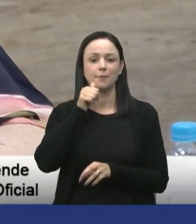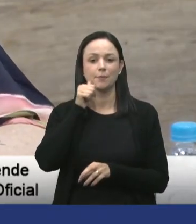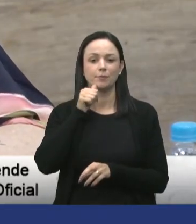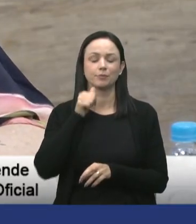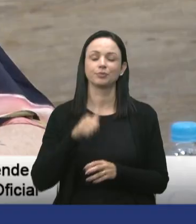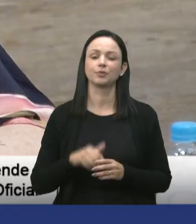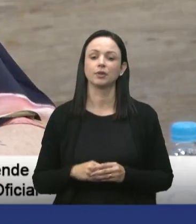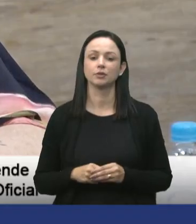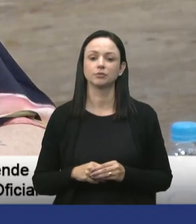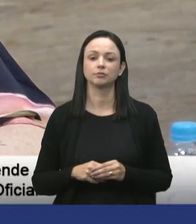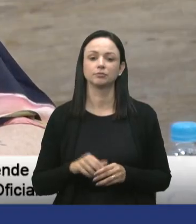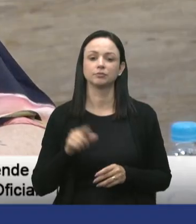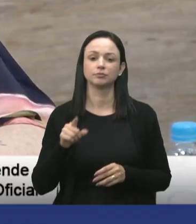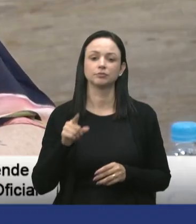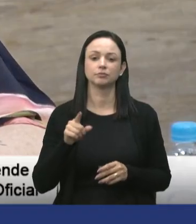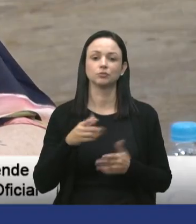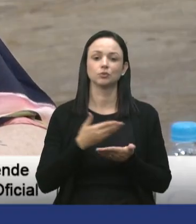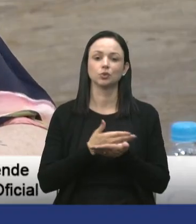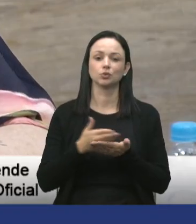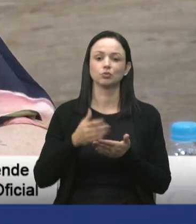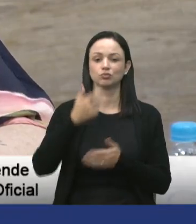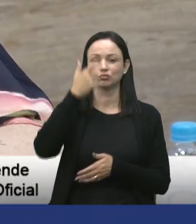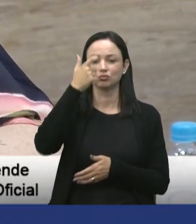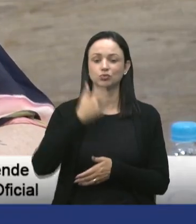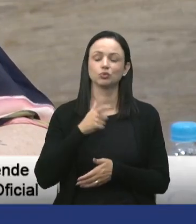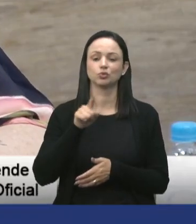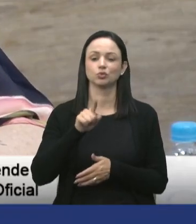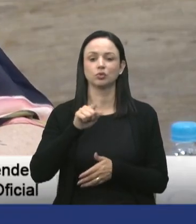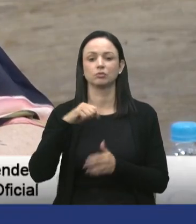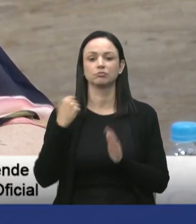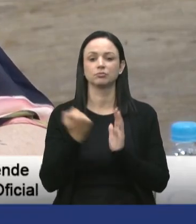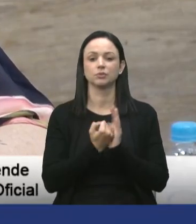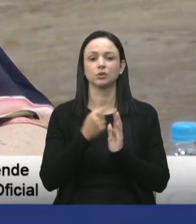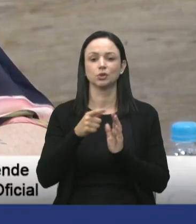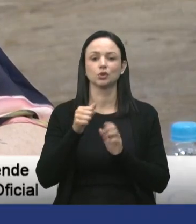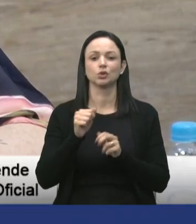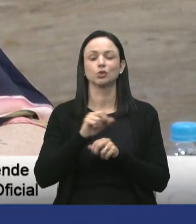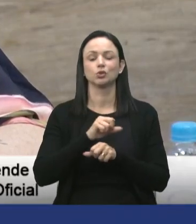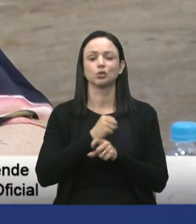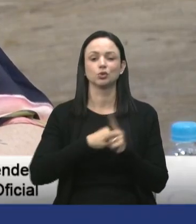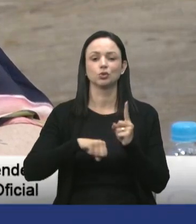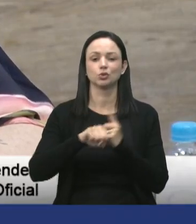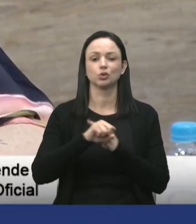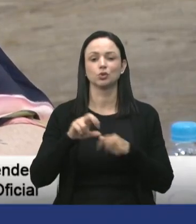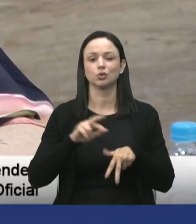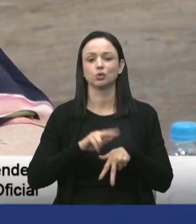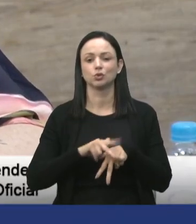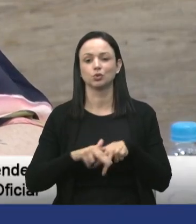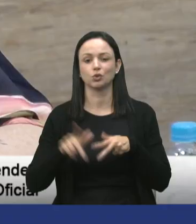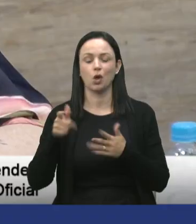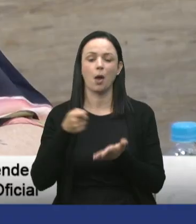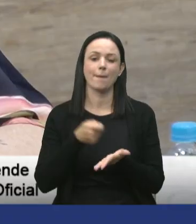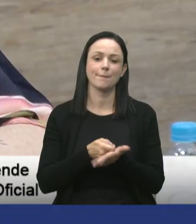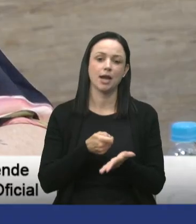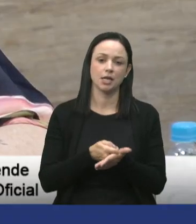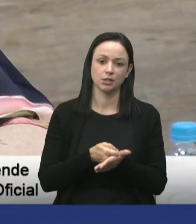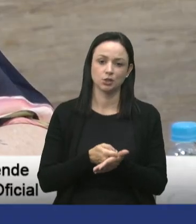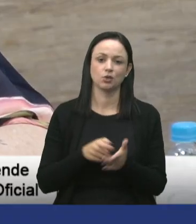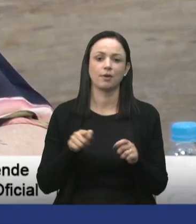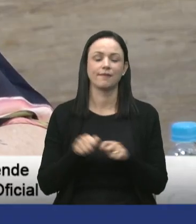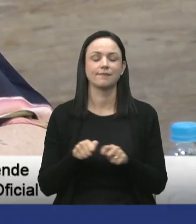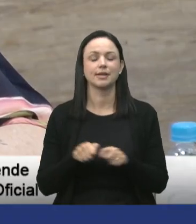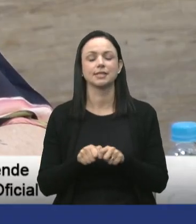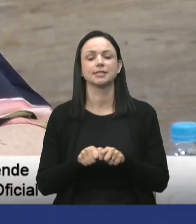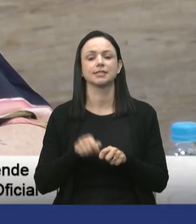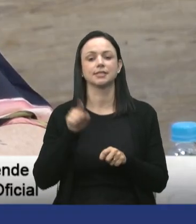assumir esse estereótipo que são os marcadores sociais de gênero e a obrigação dela de fazer